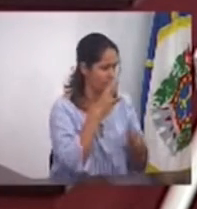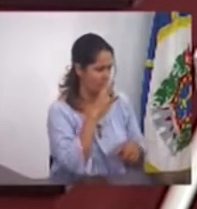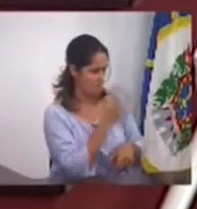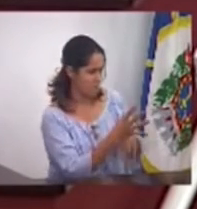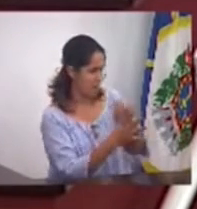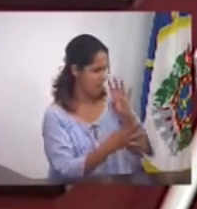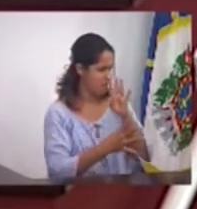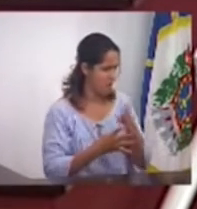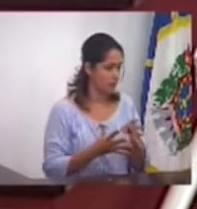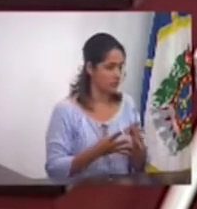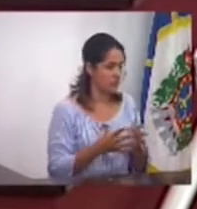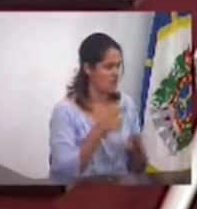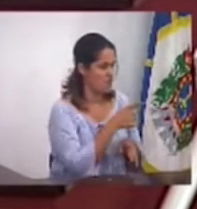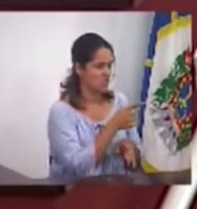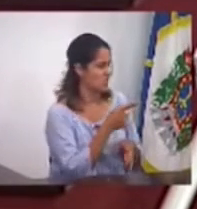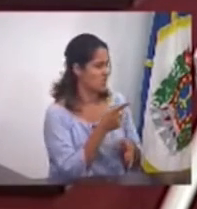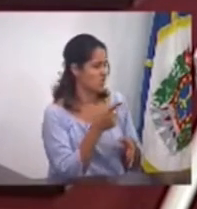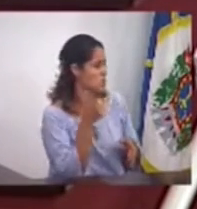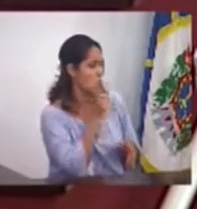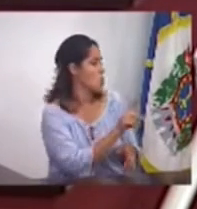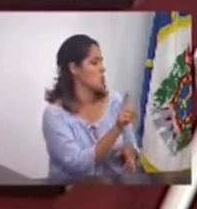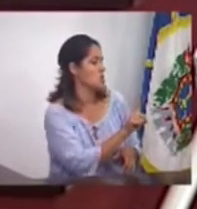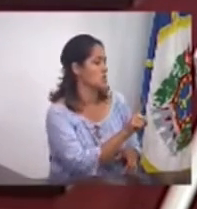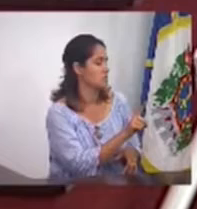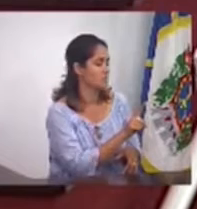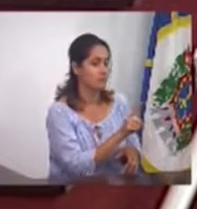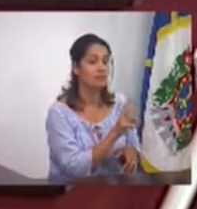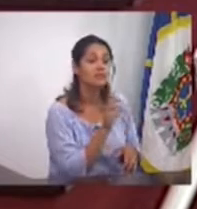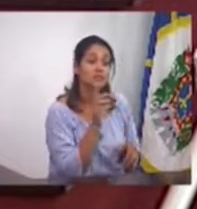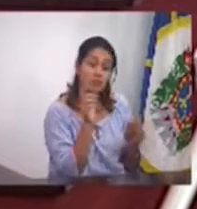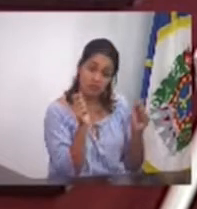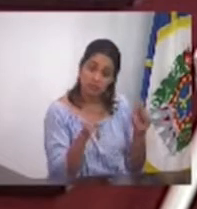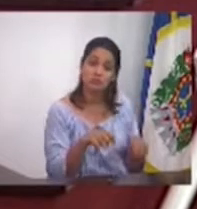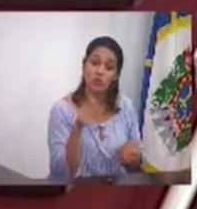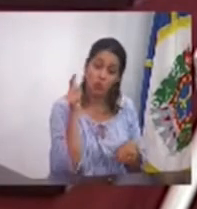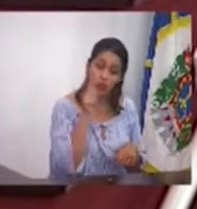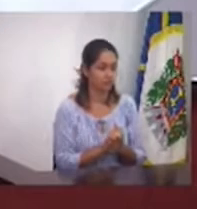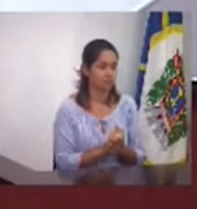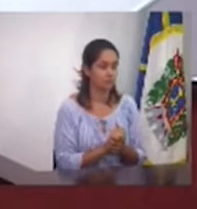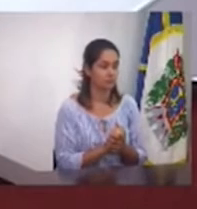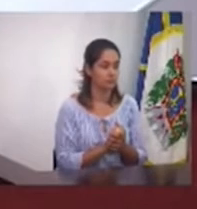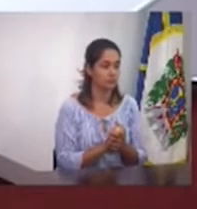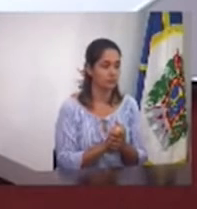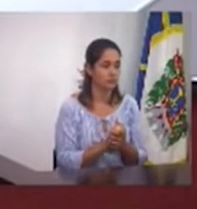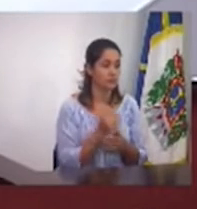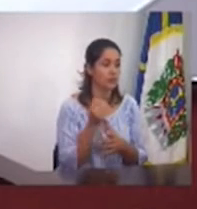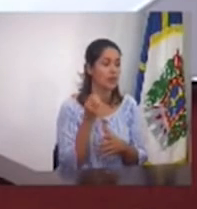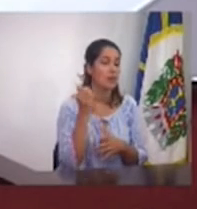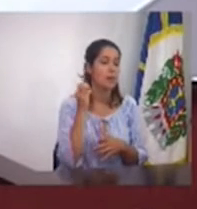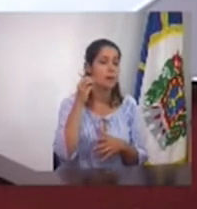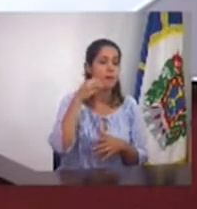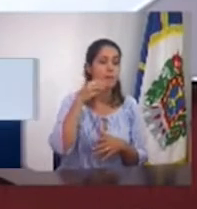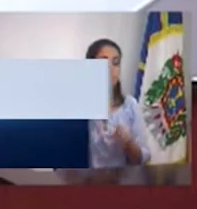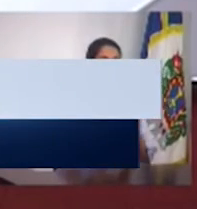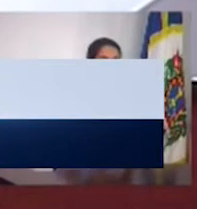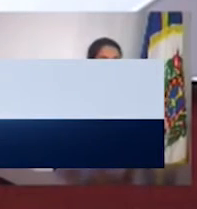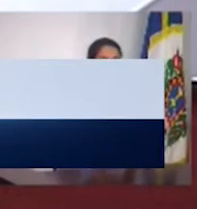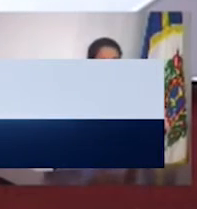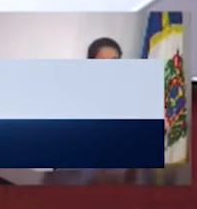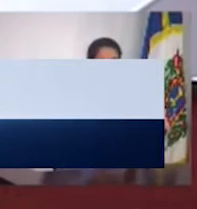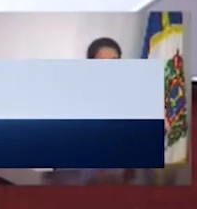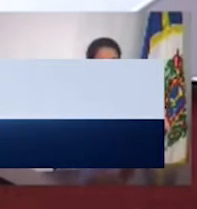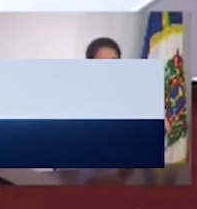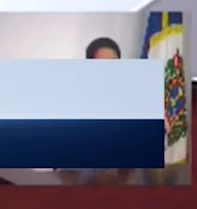você não você não consegue claro que nós conseguimos nós conseguimos muita coisa o dia da mulher também foi